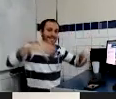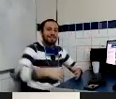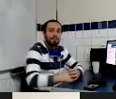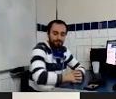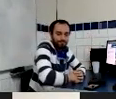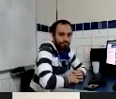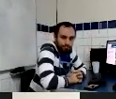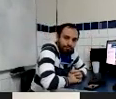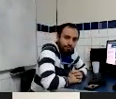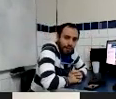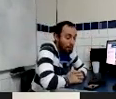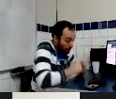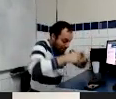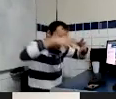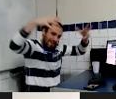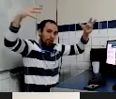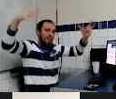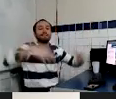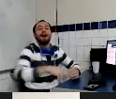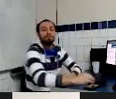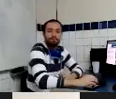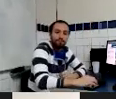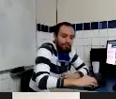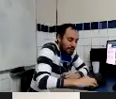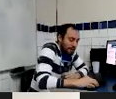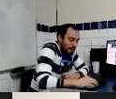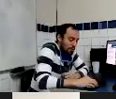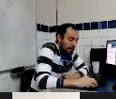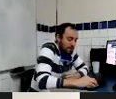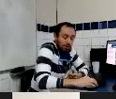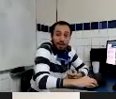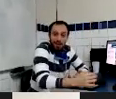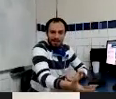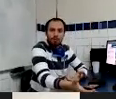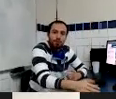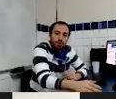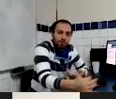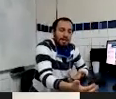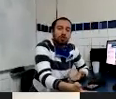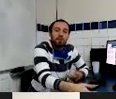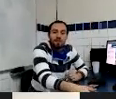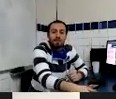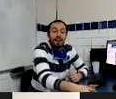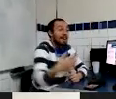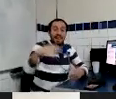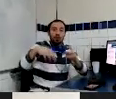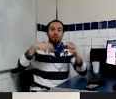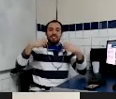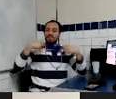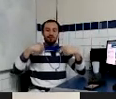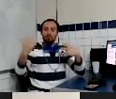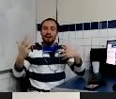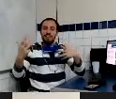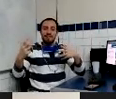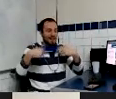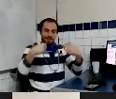começa a crescer. A população começa a aumentar. Porque as pessoas têm mais saúde, conseguem sobreviver mais. Eu não